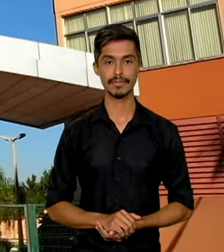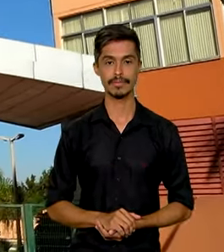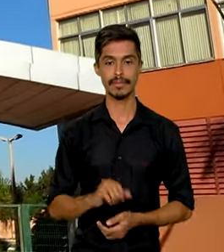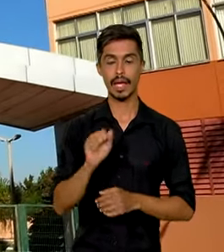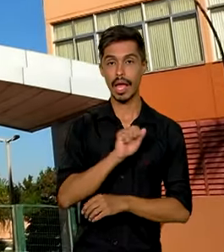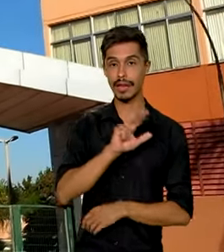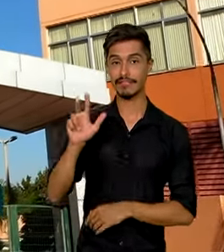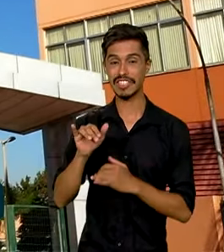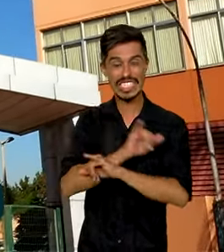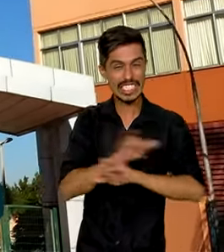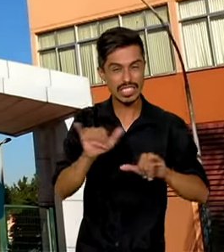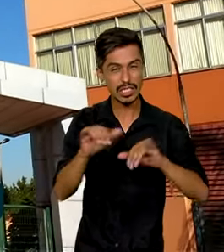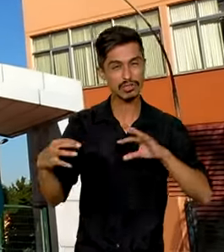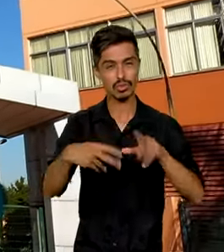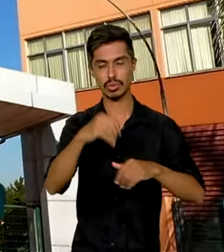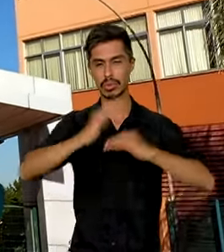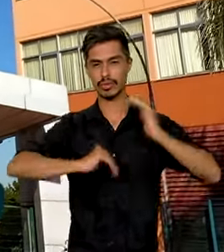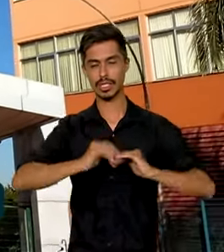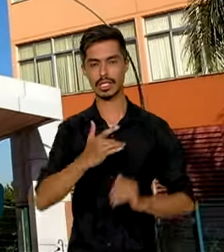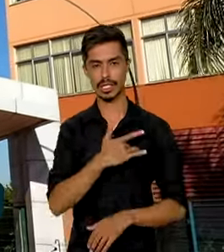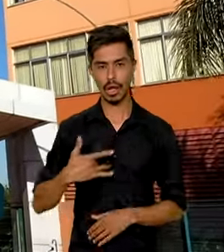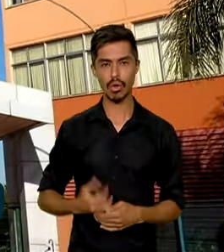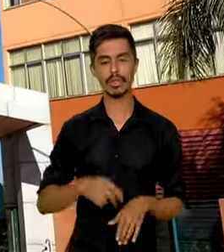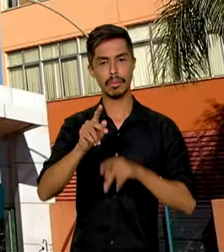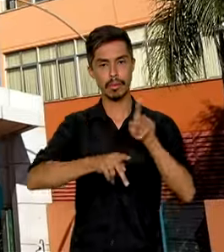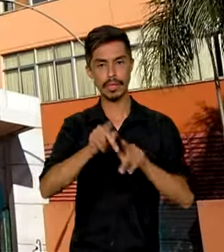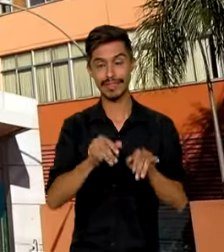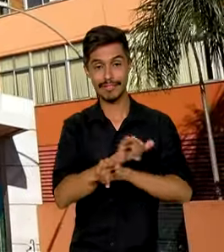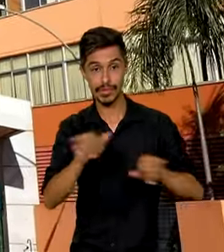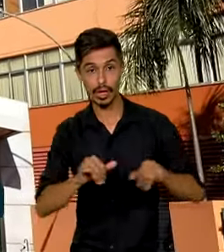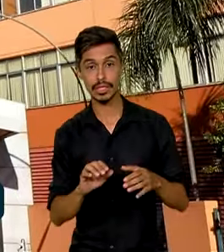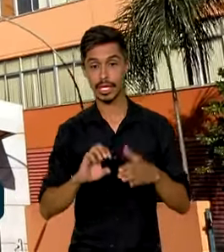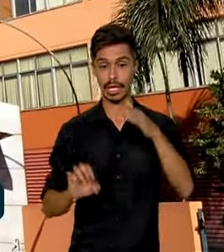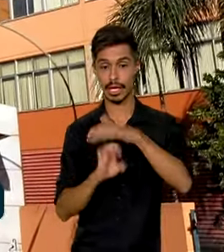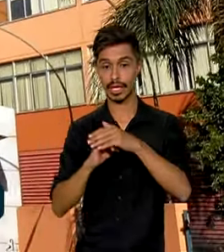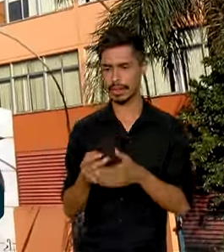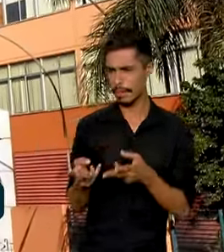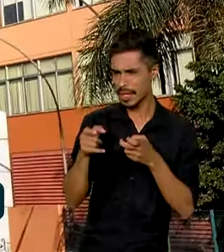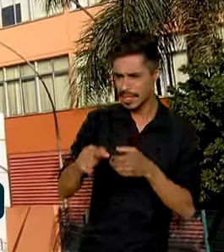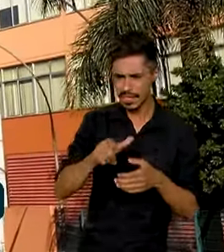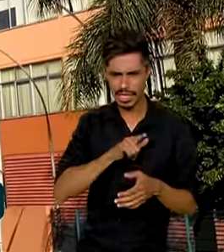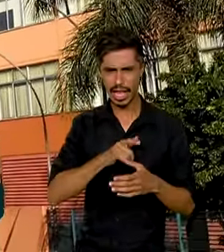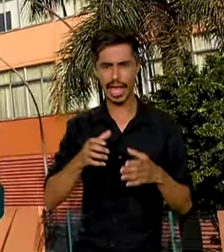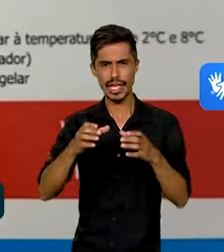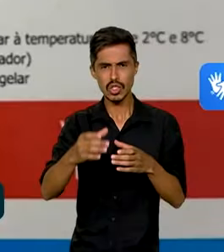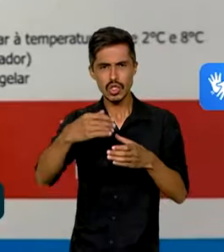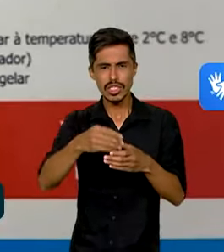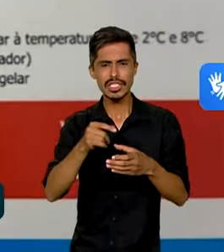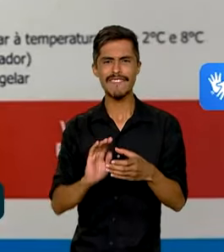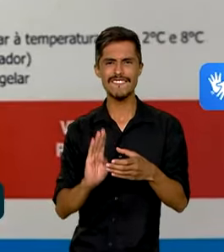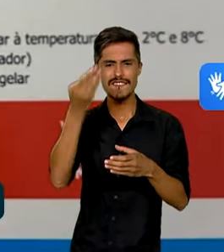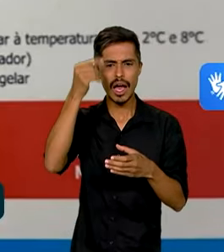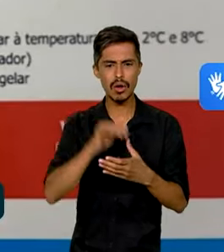Anvisa emitiu um alerta para os profissionais de saúde e para a população informando que as empresas identificaram lotes falsificados